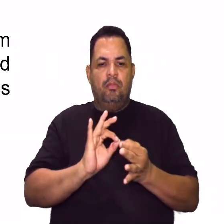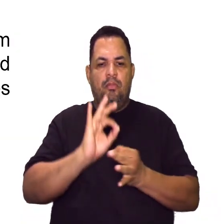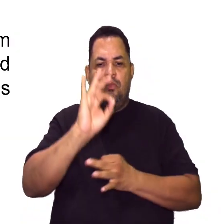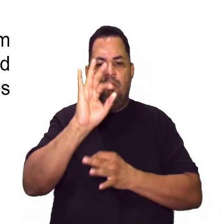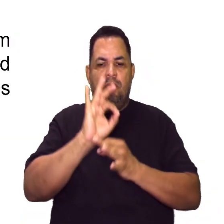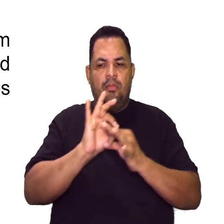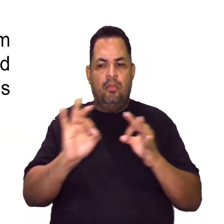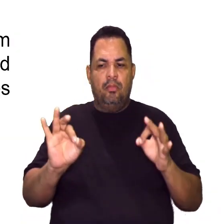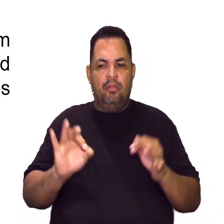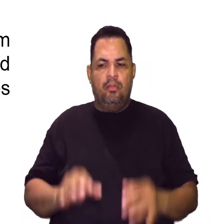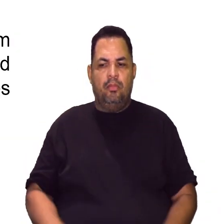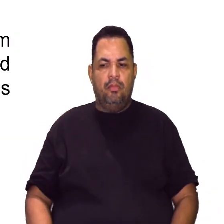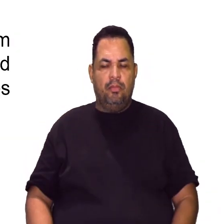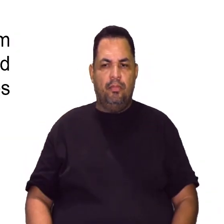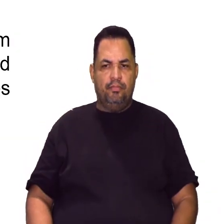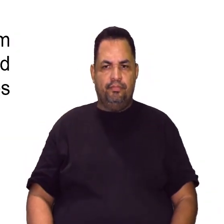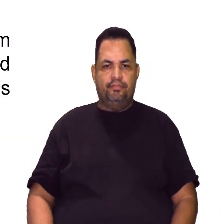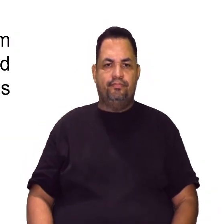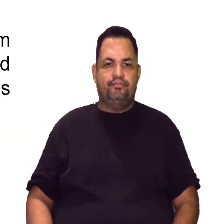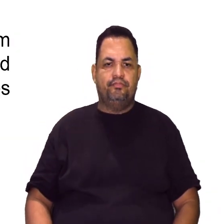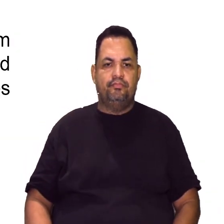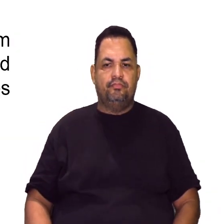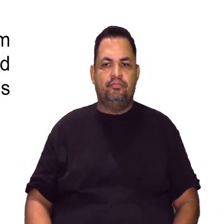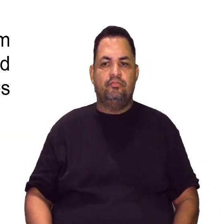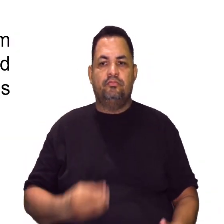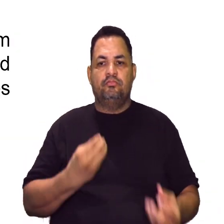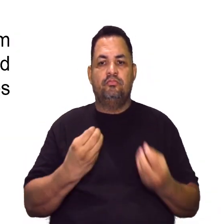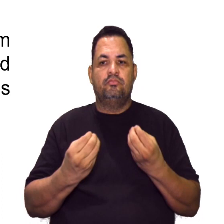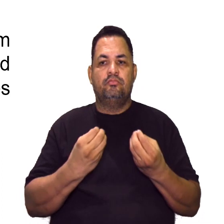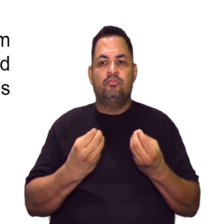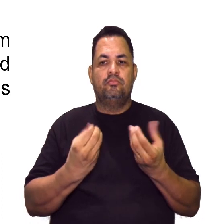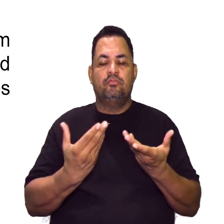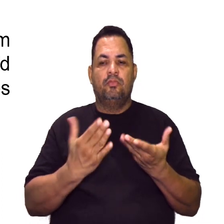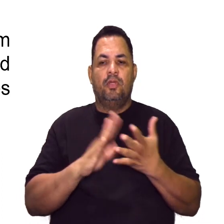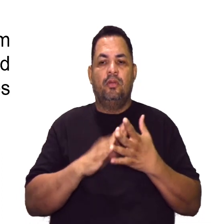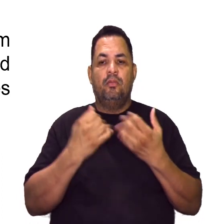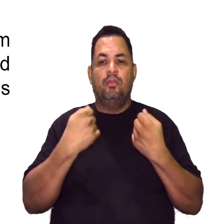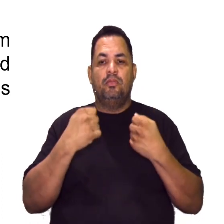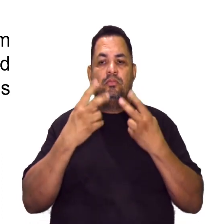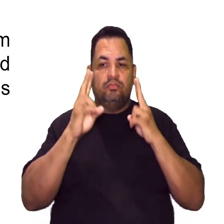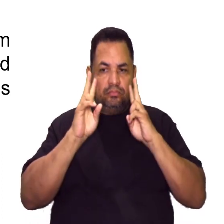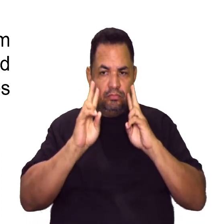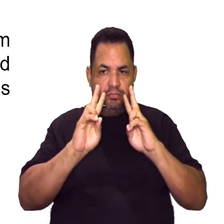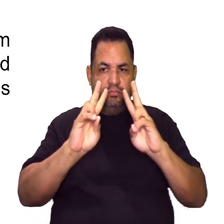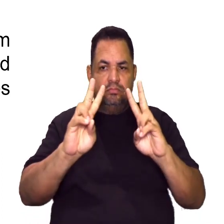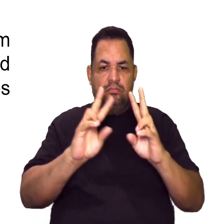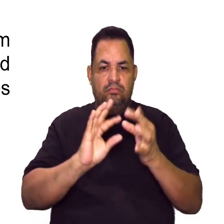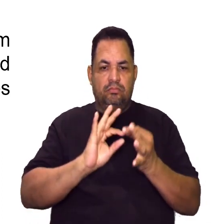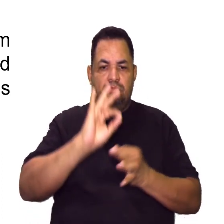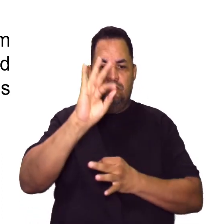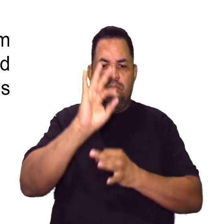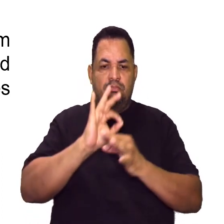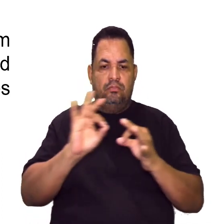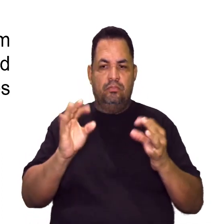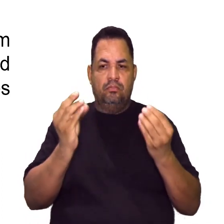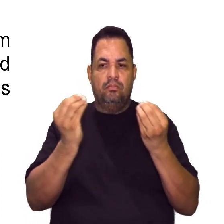geometria da molécula, tá? Como podemos prever a geometria de uma